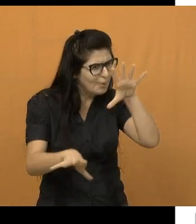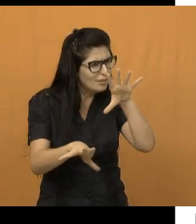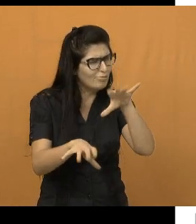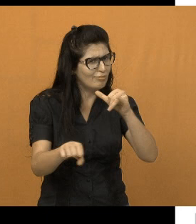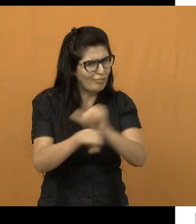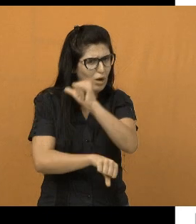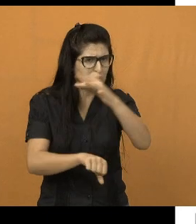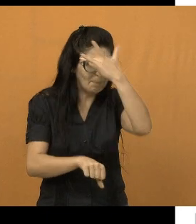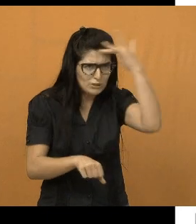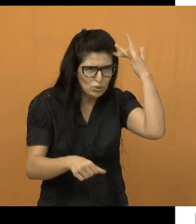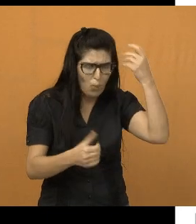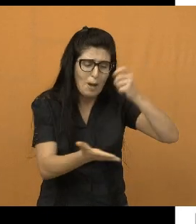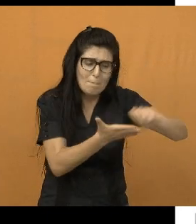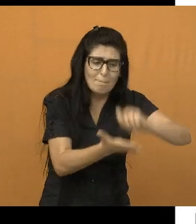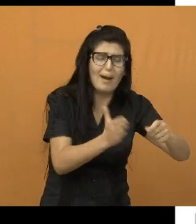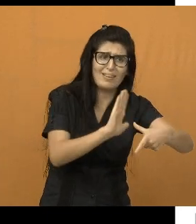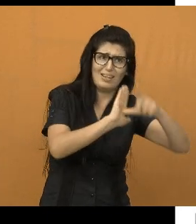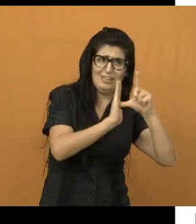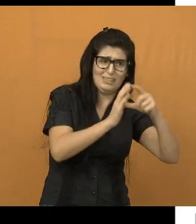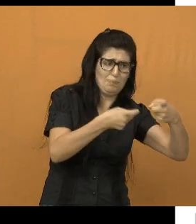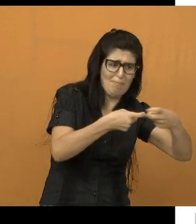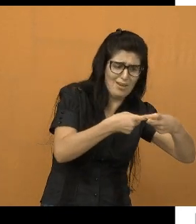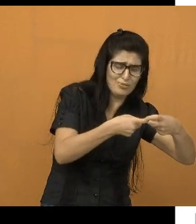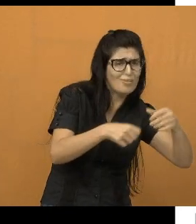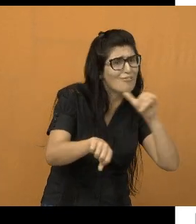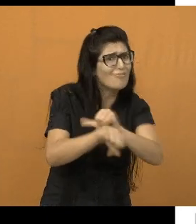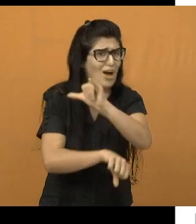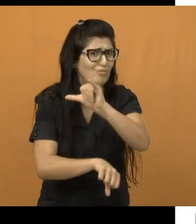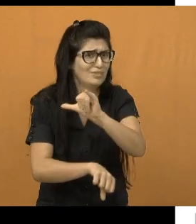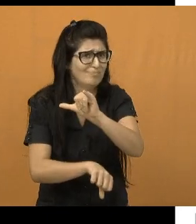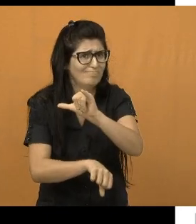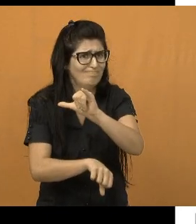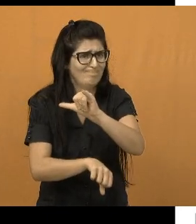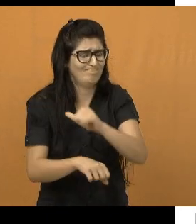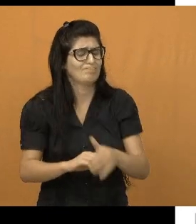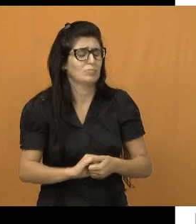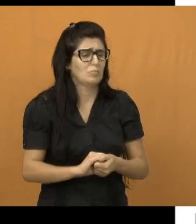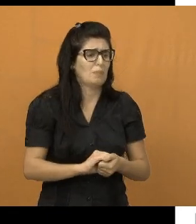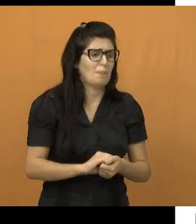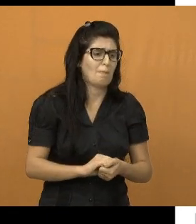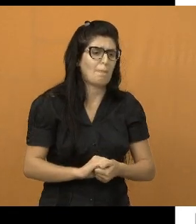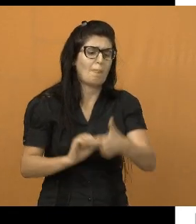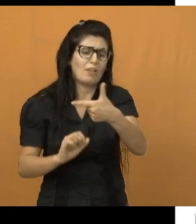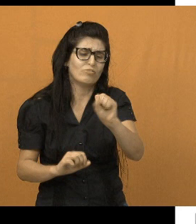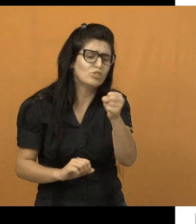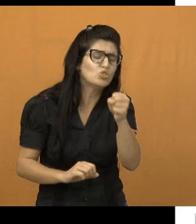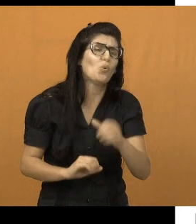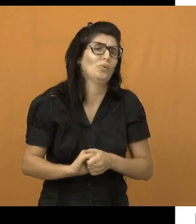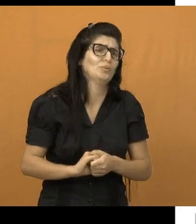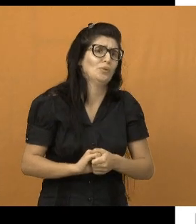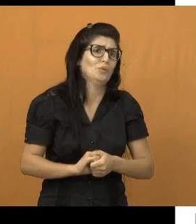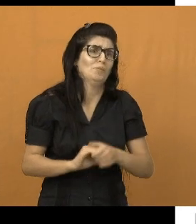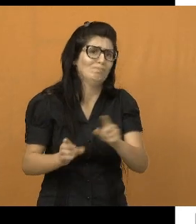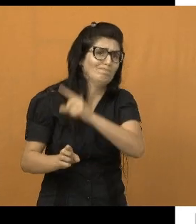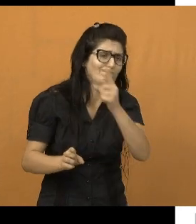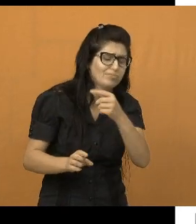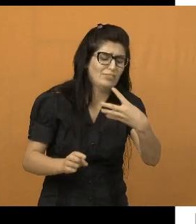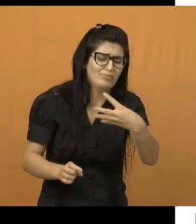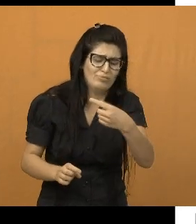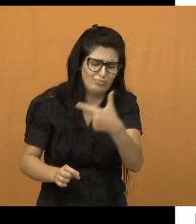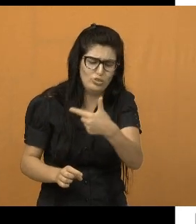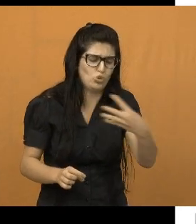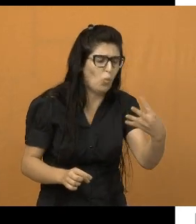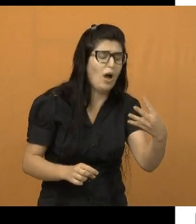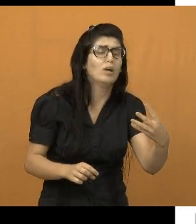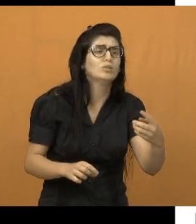redução significativa com relação às faltas, de 28% para 24%, e no